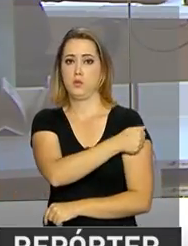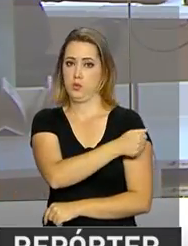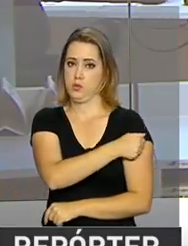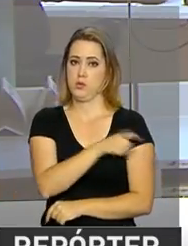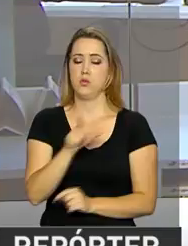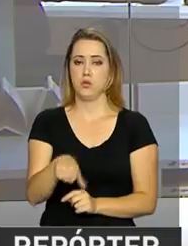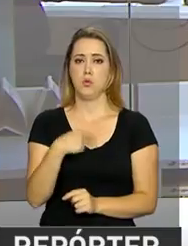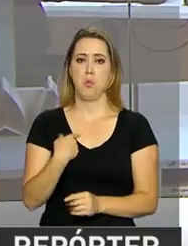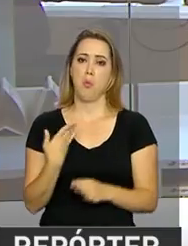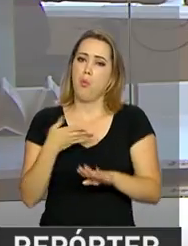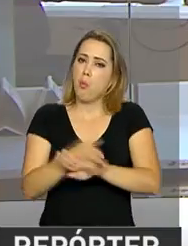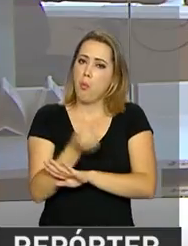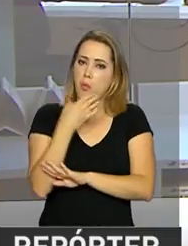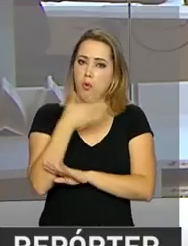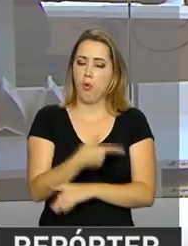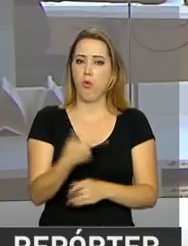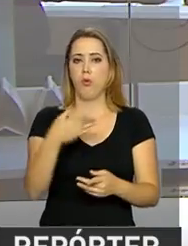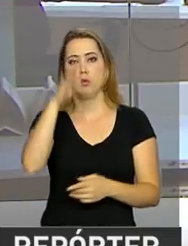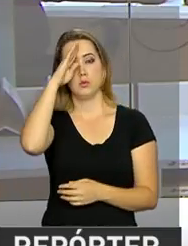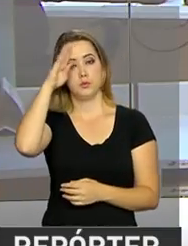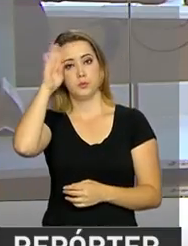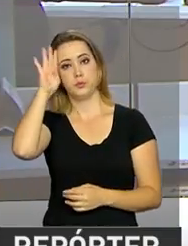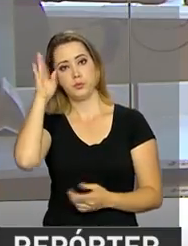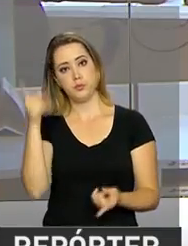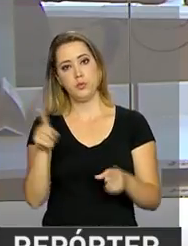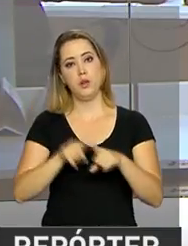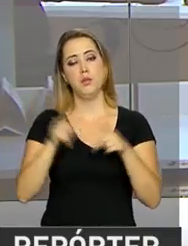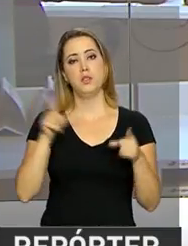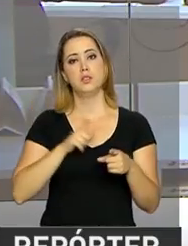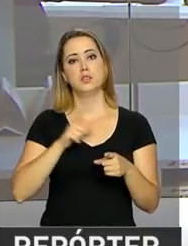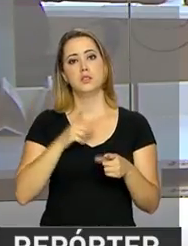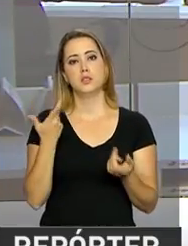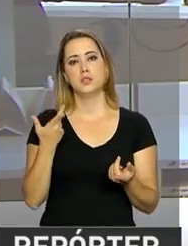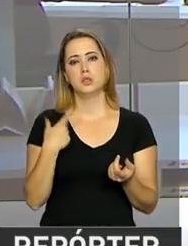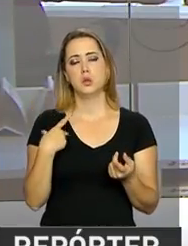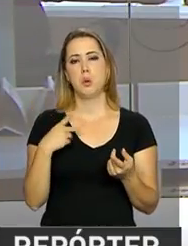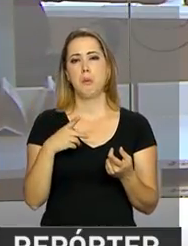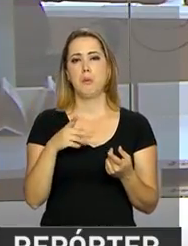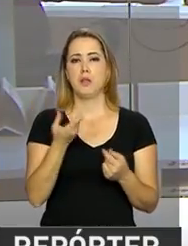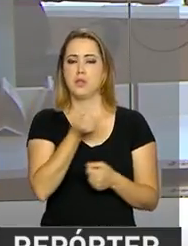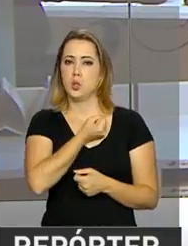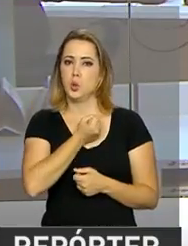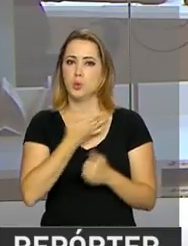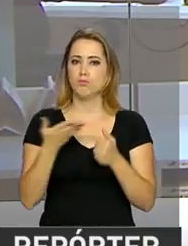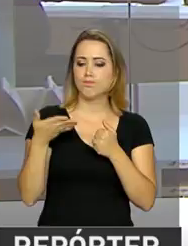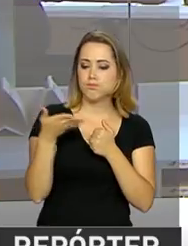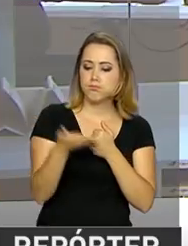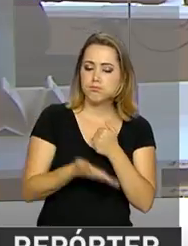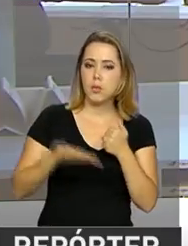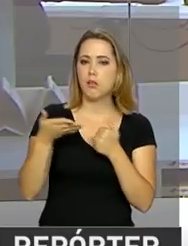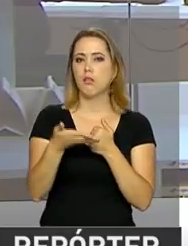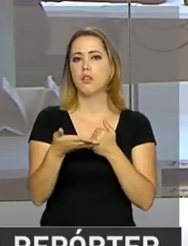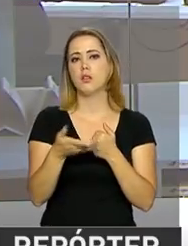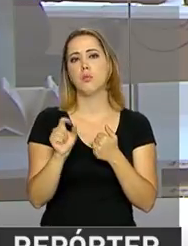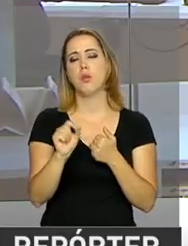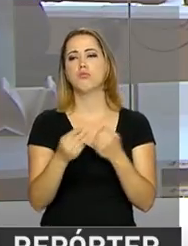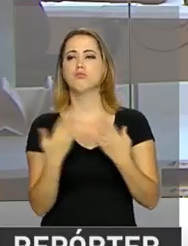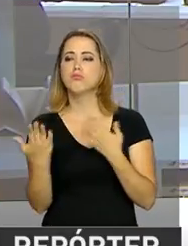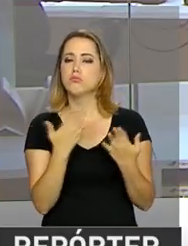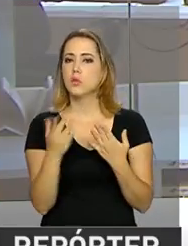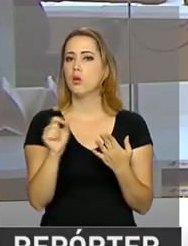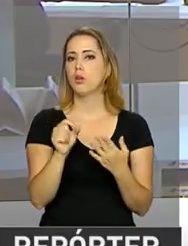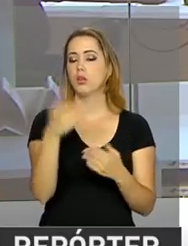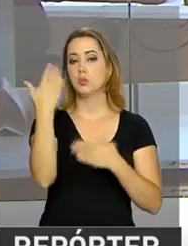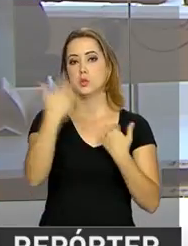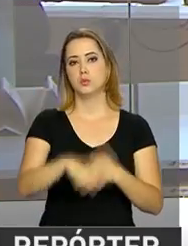considerada adequada pela instituição de educação superior mas que T desempenho inferior em alguma das provas para mais